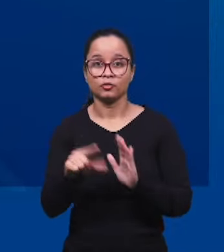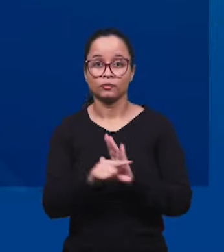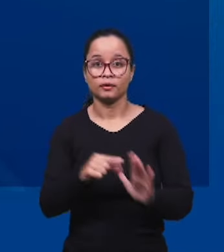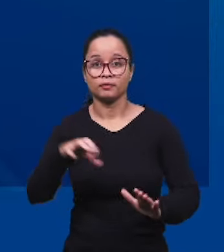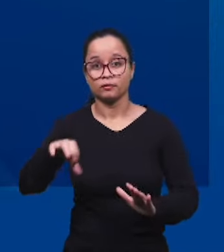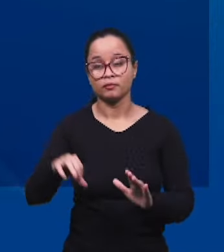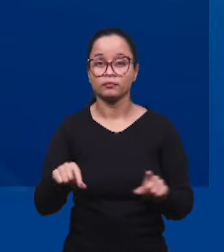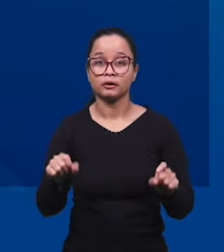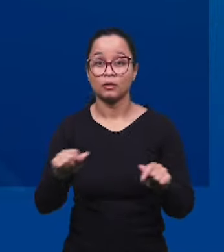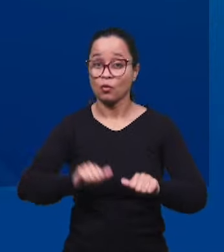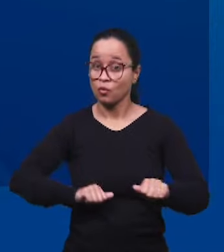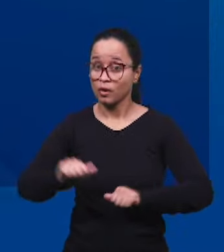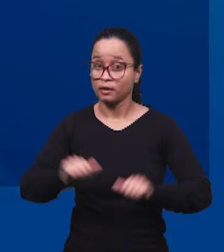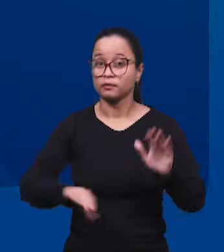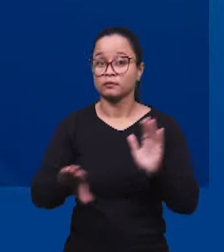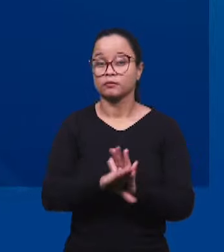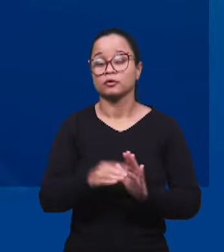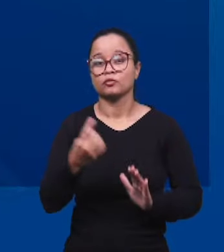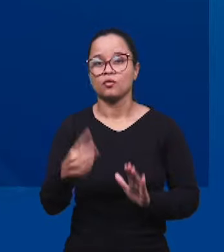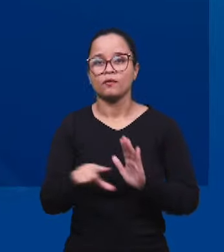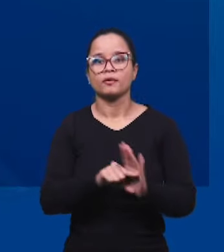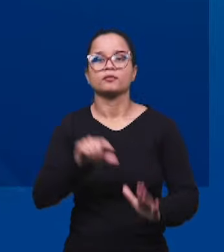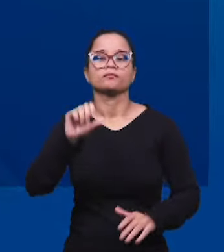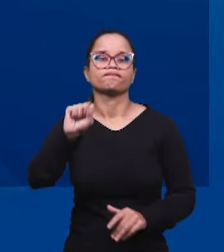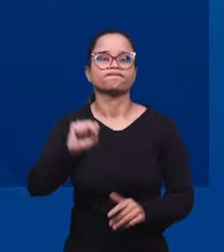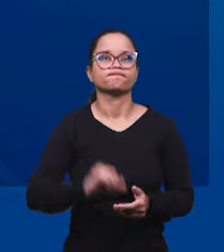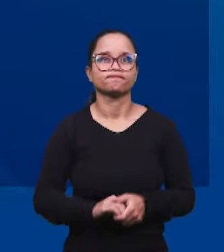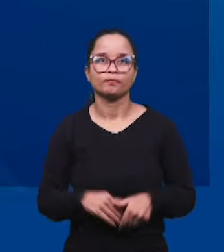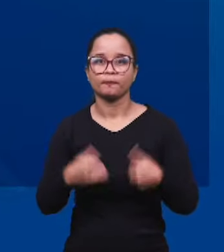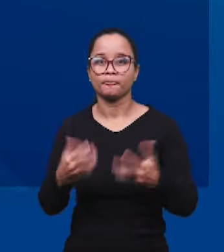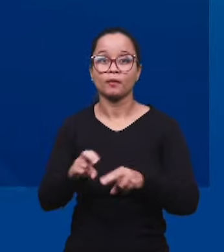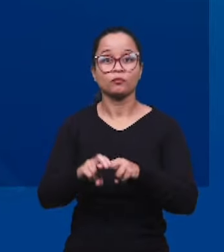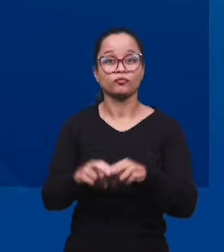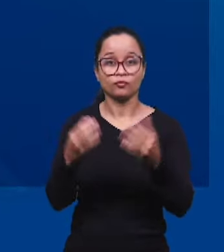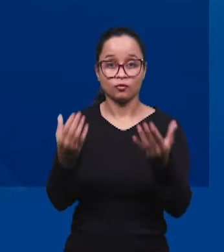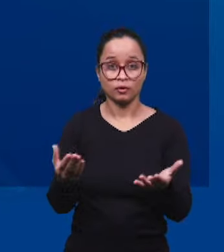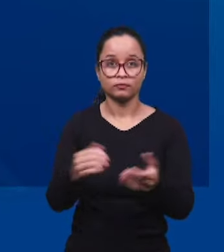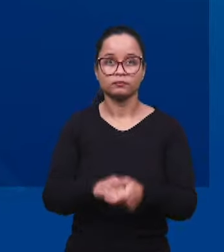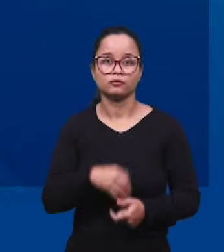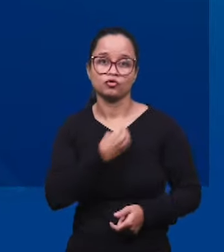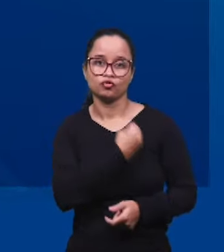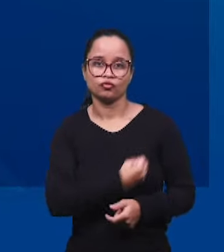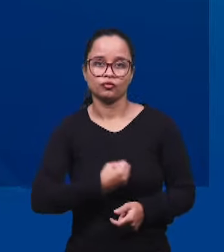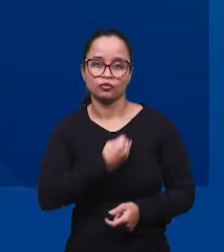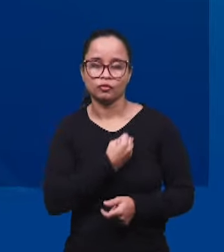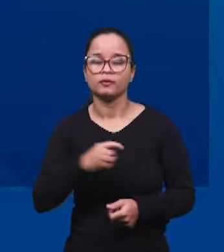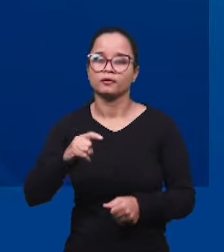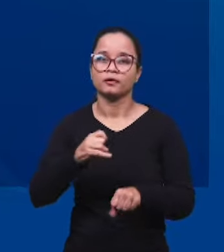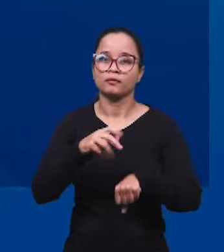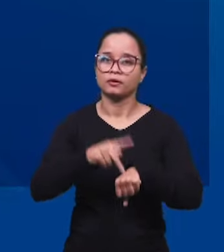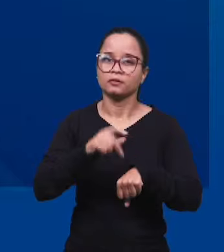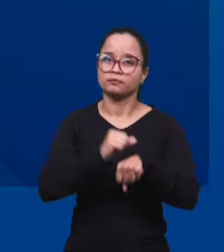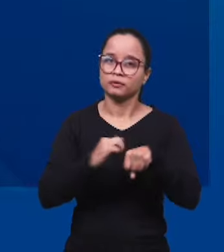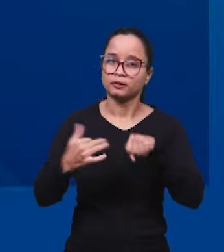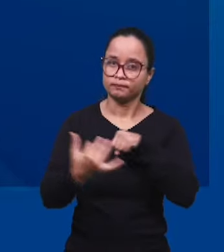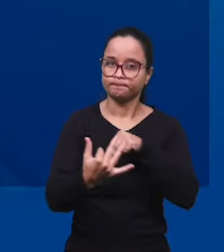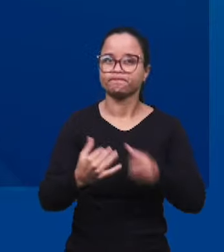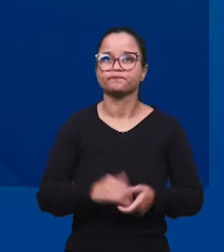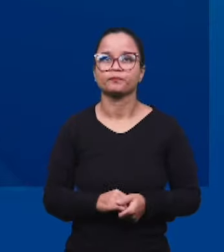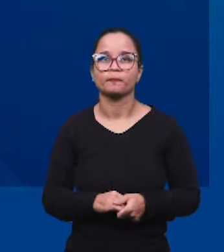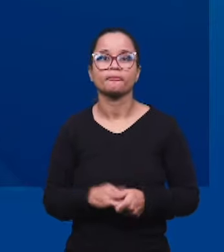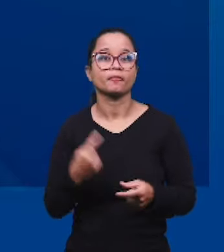verso 9, com Atos capítulo 1, verso 8, por qual motivo João estava na ilha de Patmos?